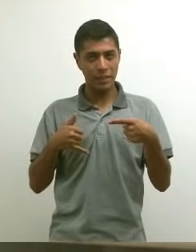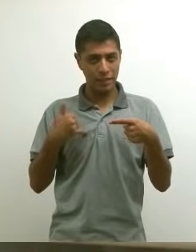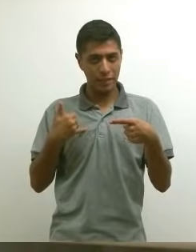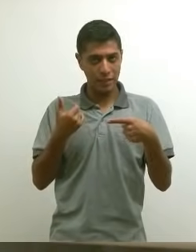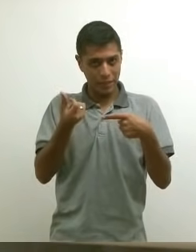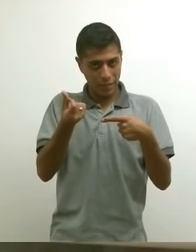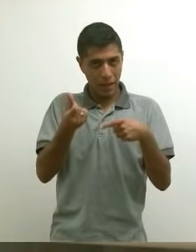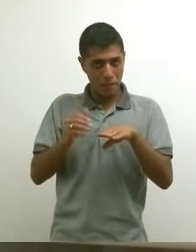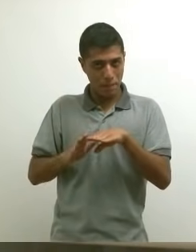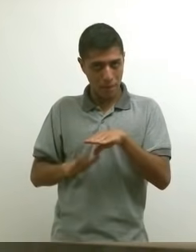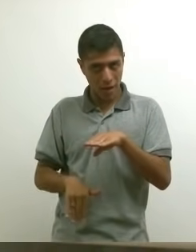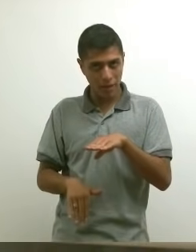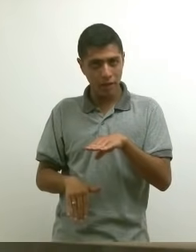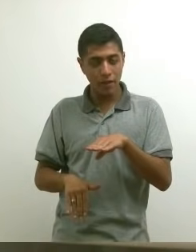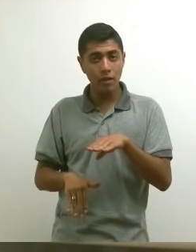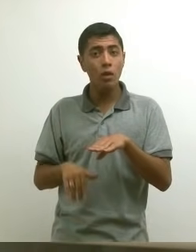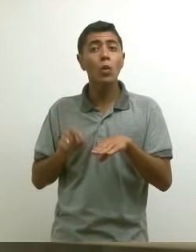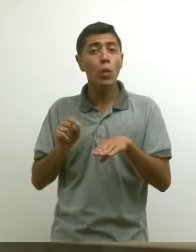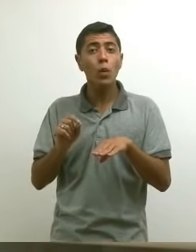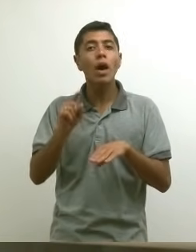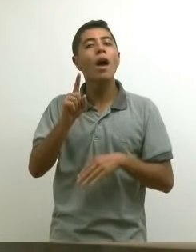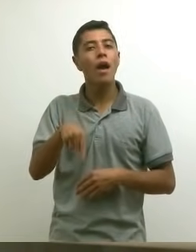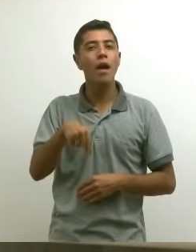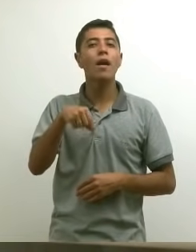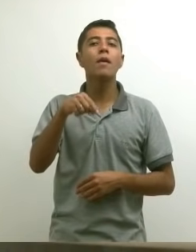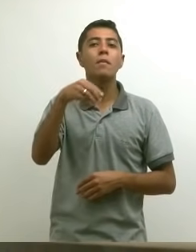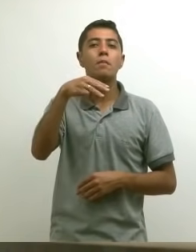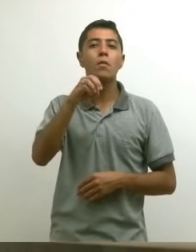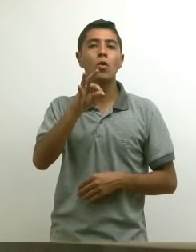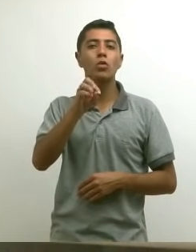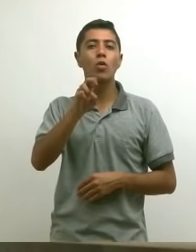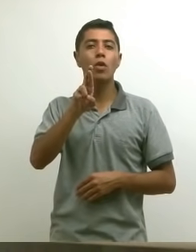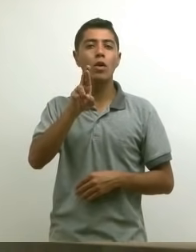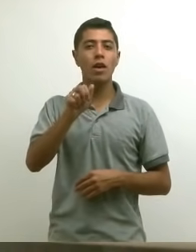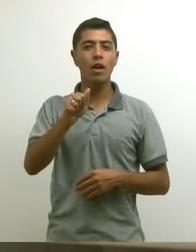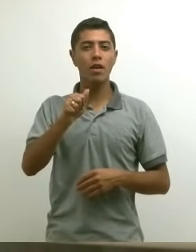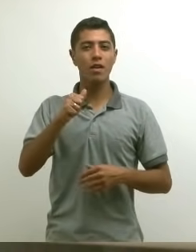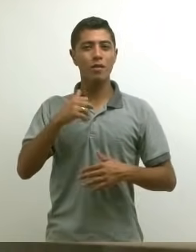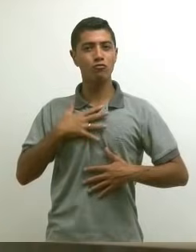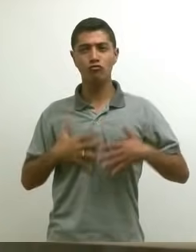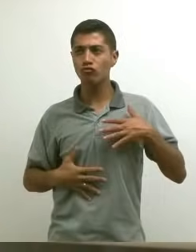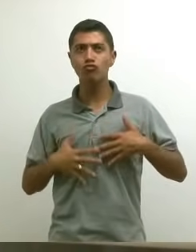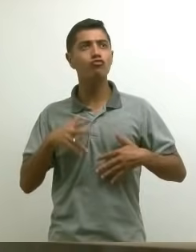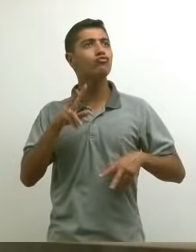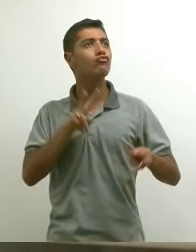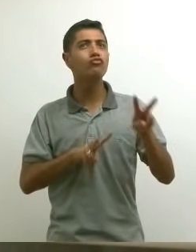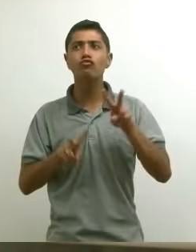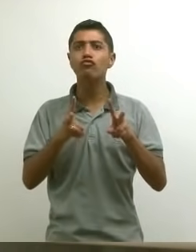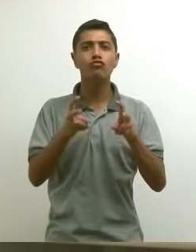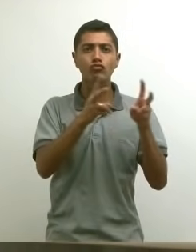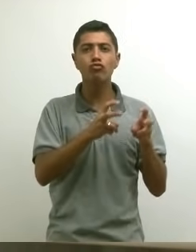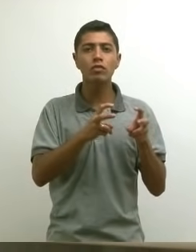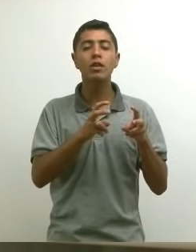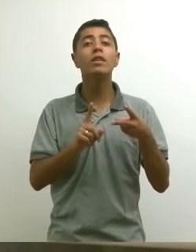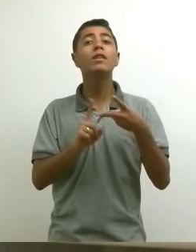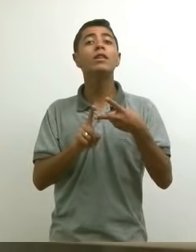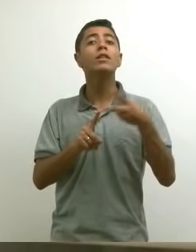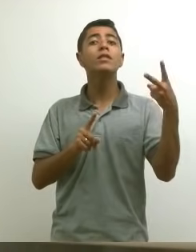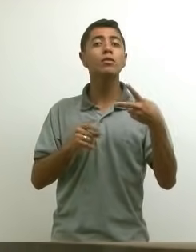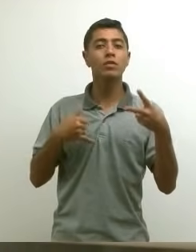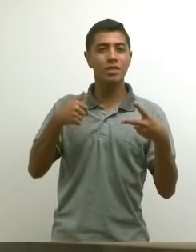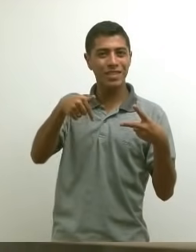da 1ª infância uma inteligência motor e sensorial inteligência da segunda infância inteligência emocional inteligência da 3ª